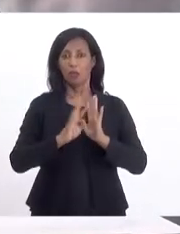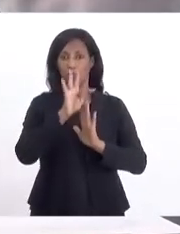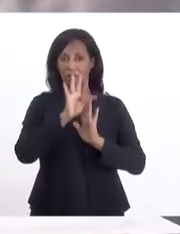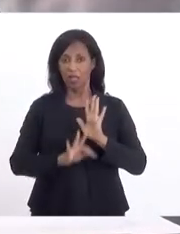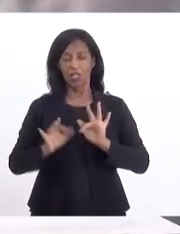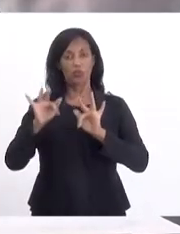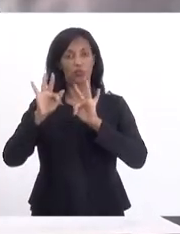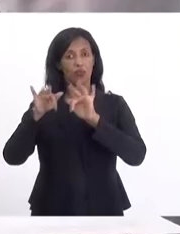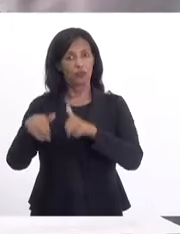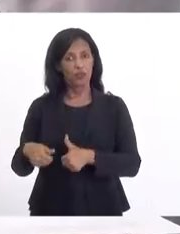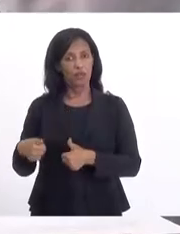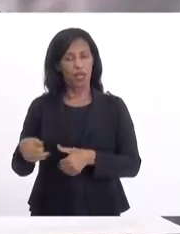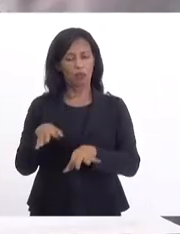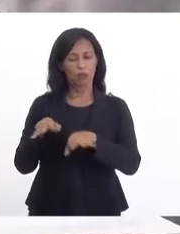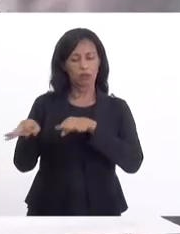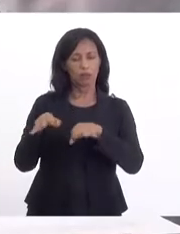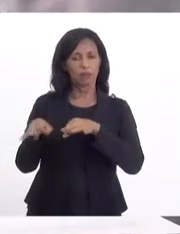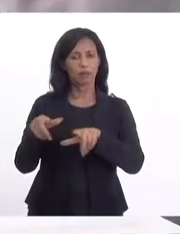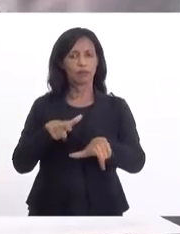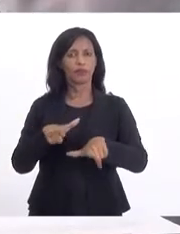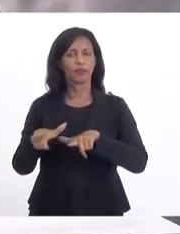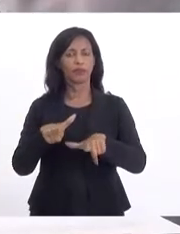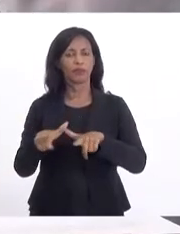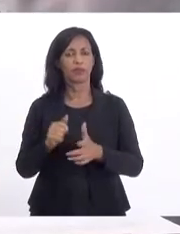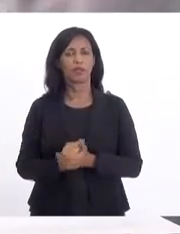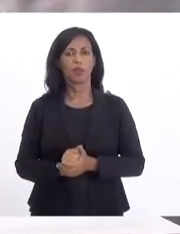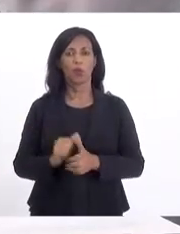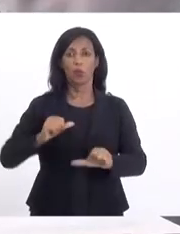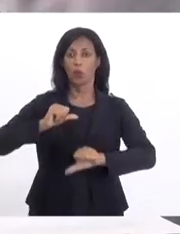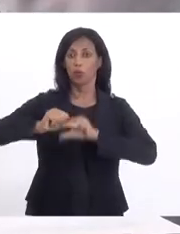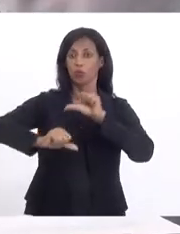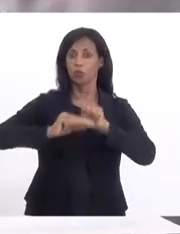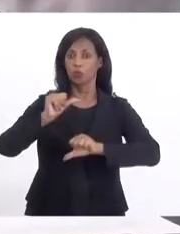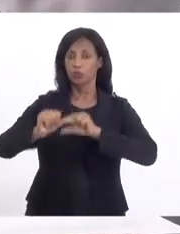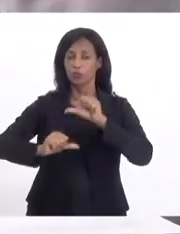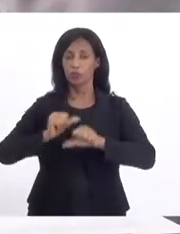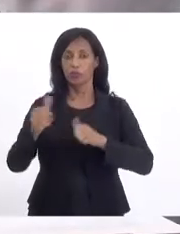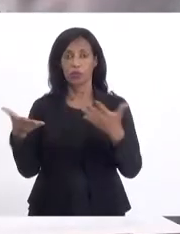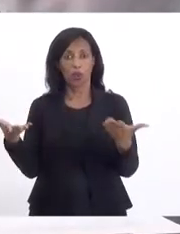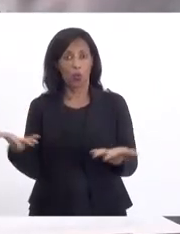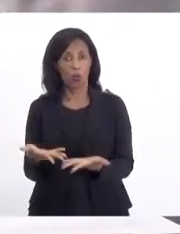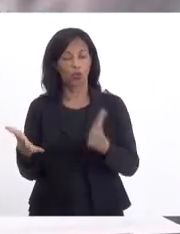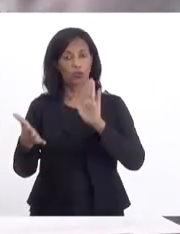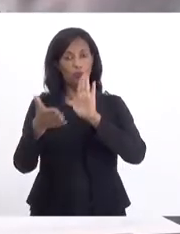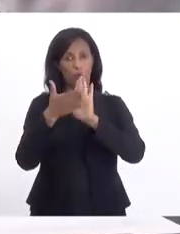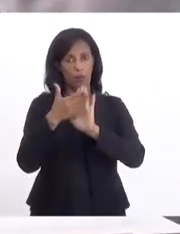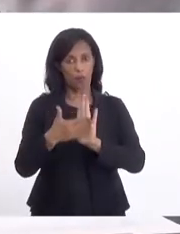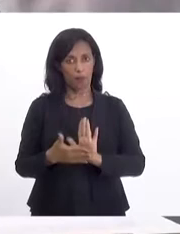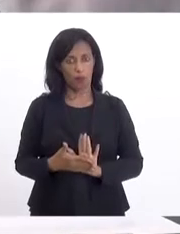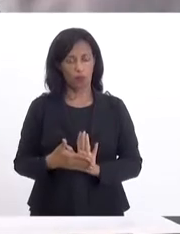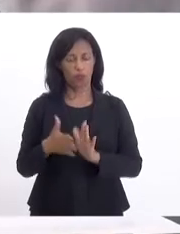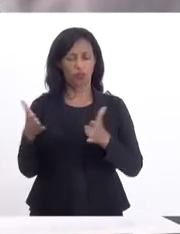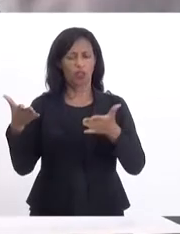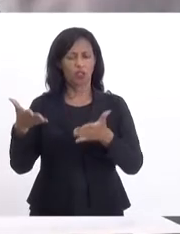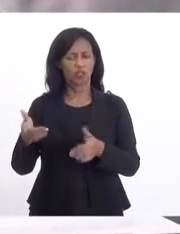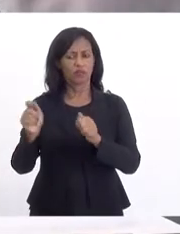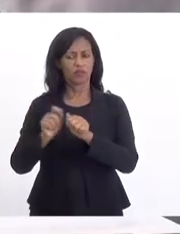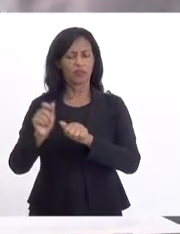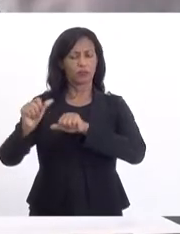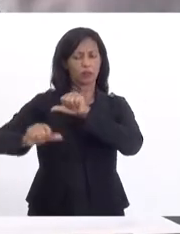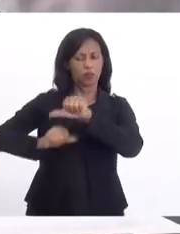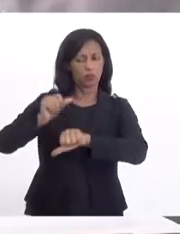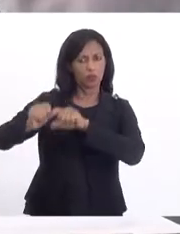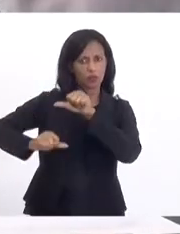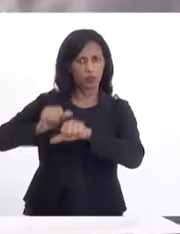final desse plano de trabalho. Perfeito. Com as modificações hoje propostas. A gente fará as